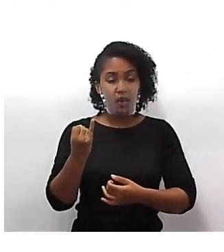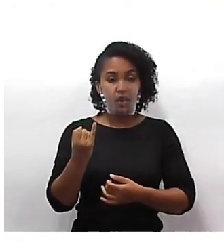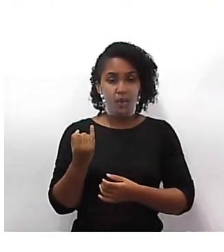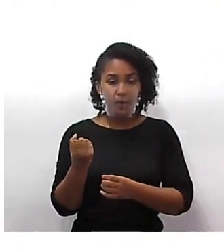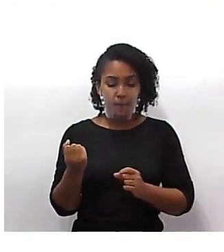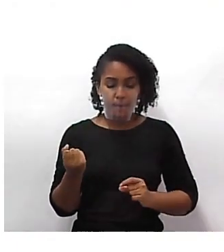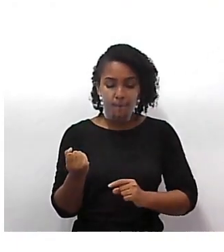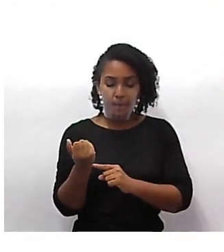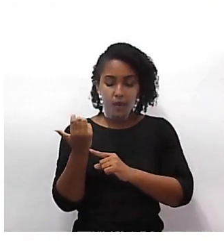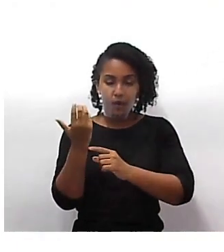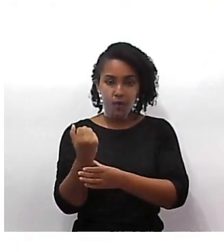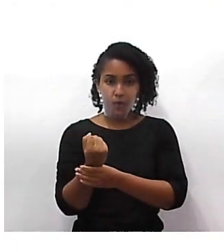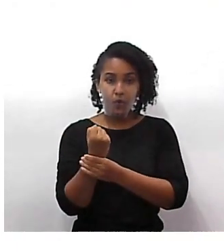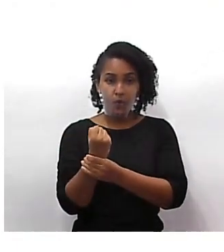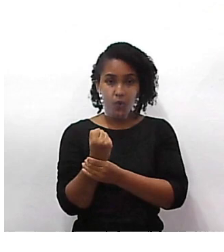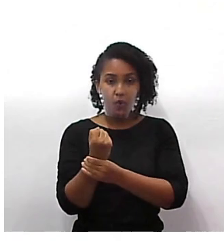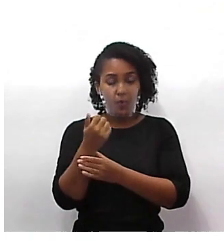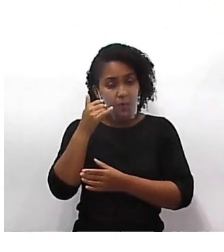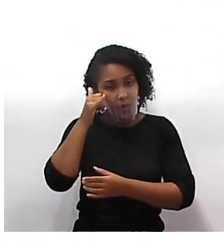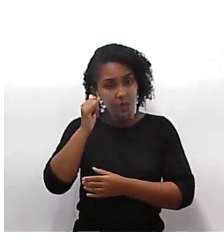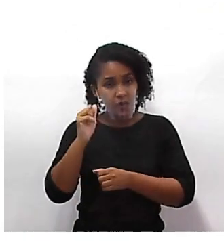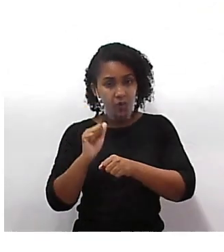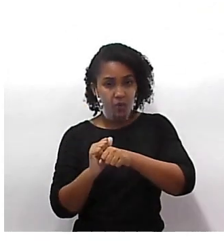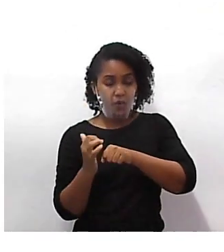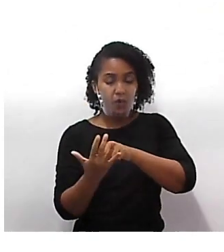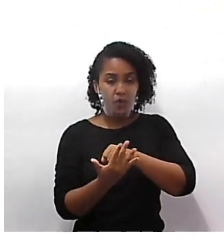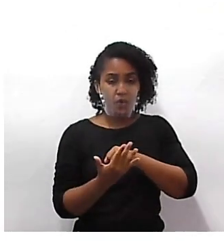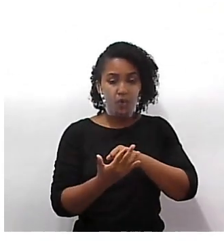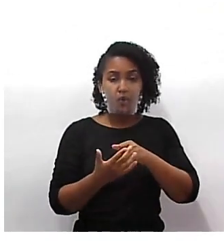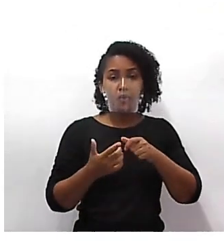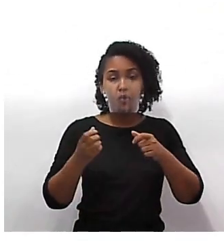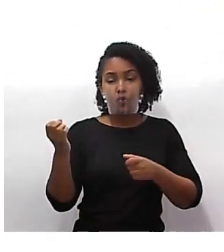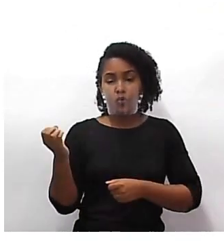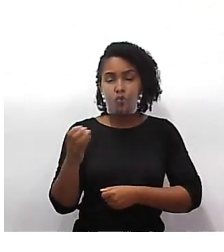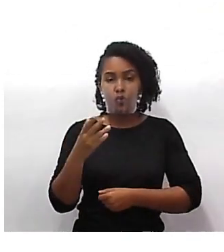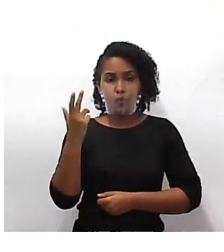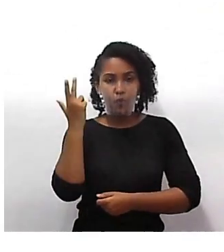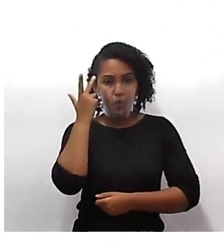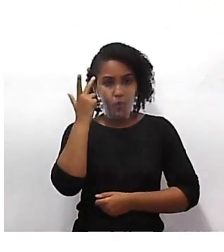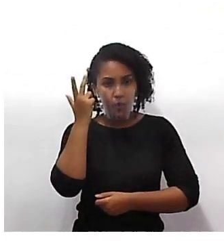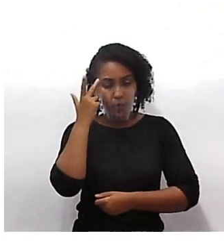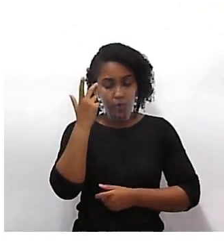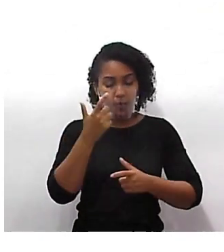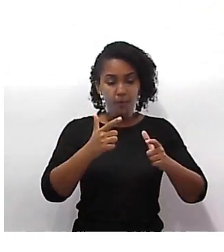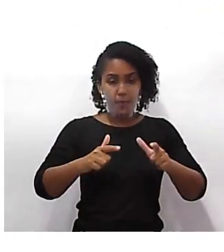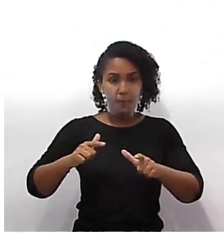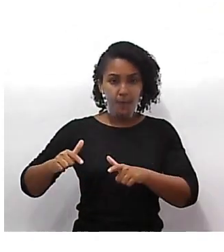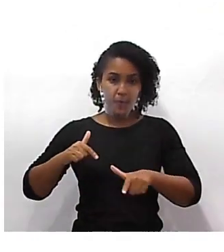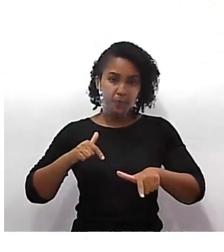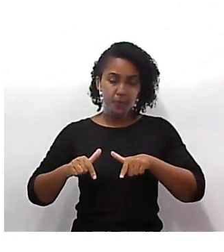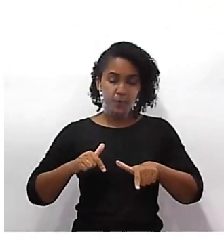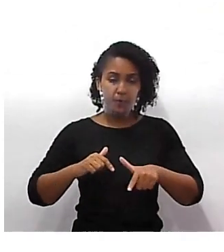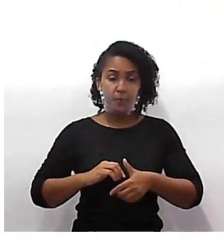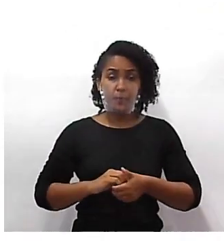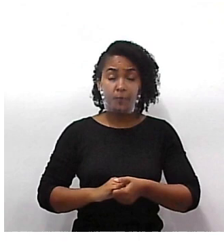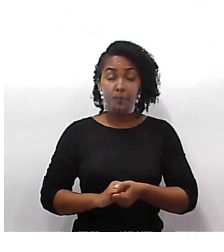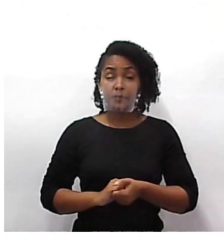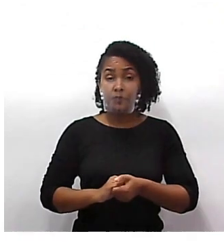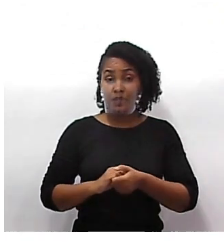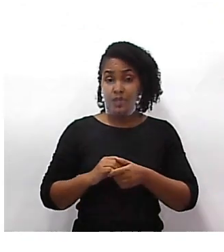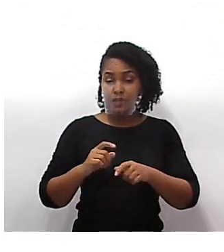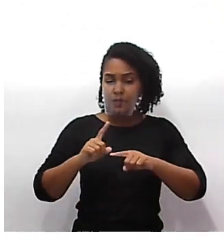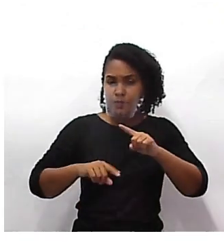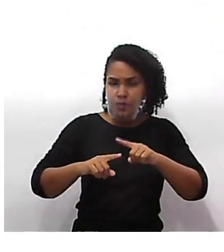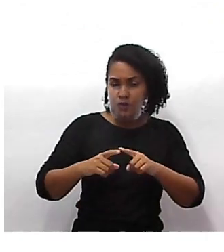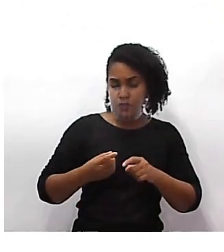biossegurança para a prevenção da Covid-19 no novo normal nos locais de trabalho. Esse material foi